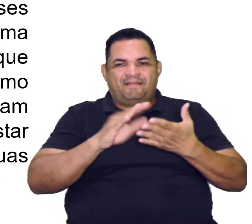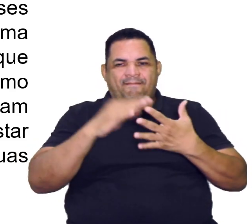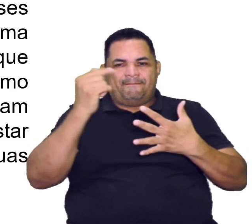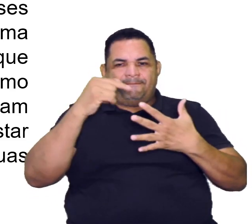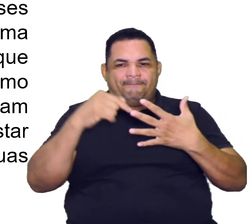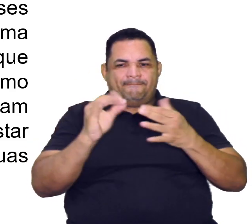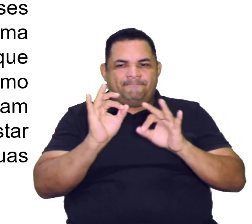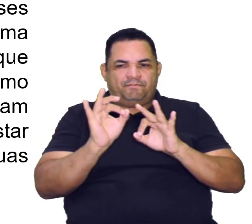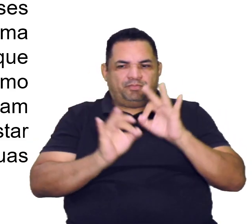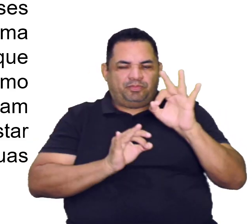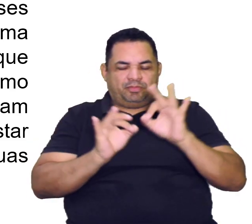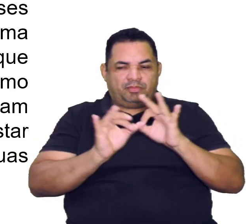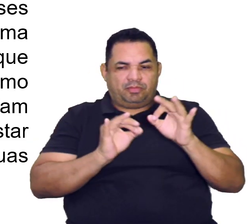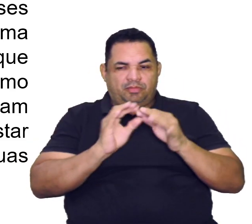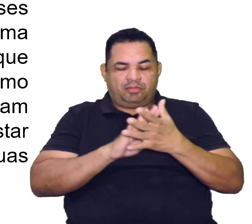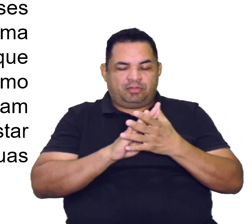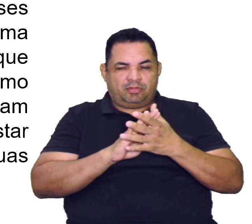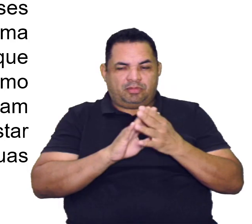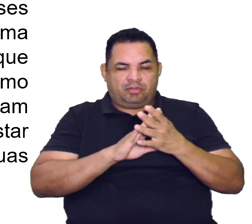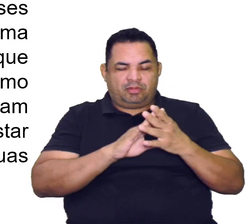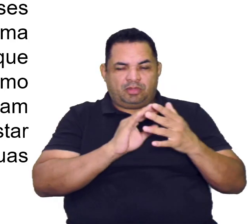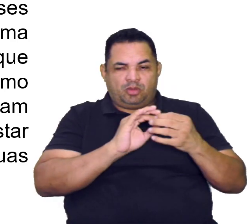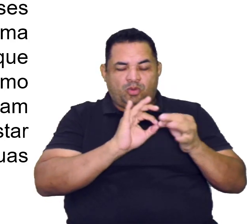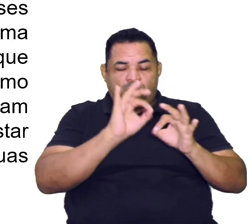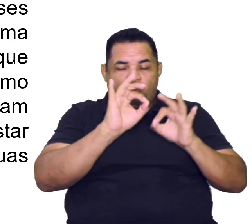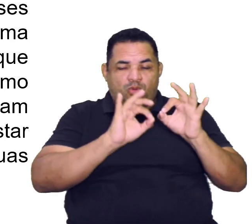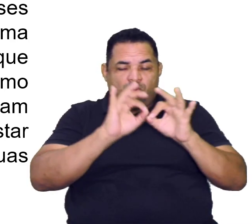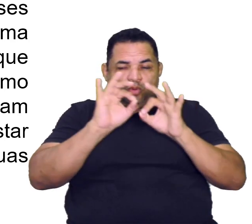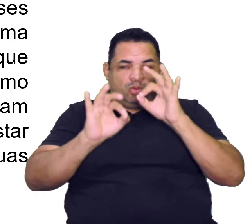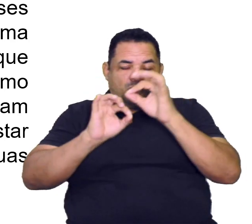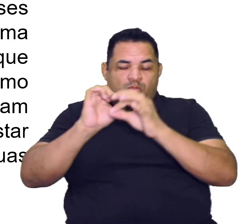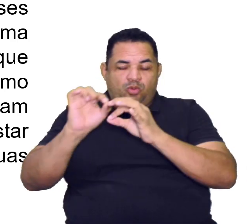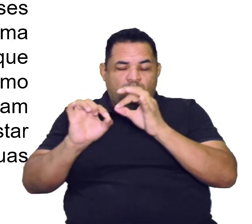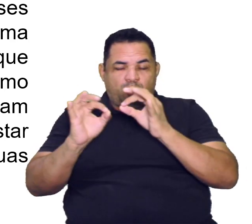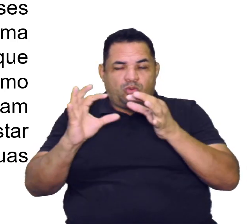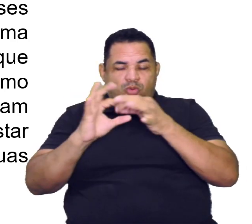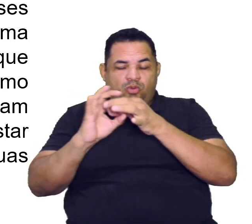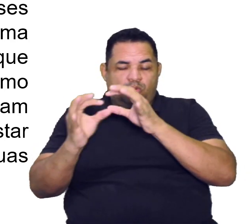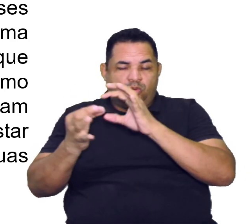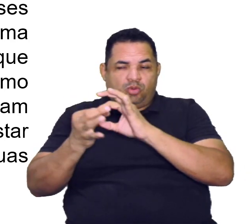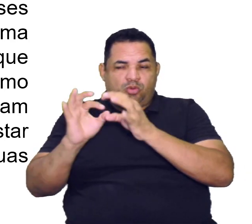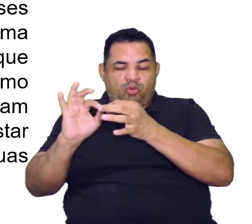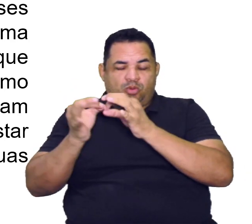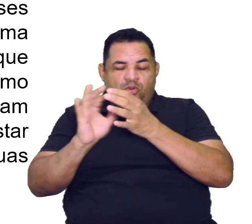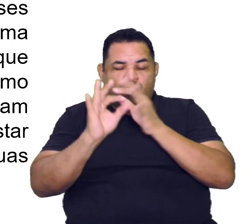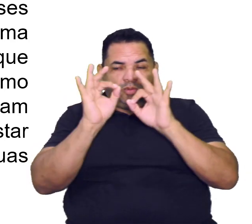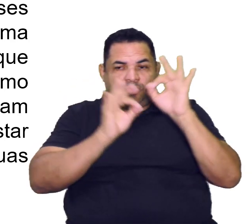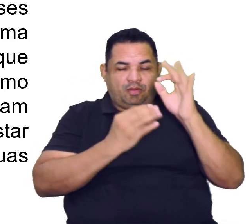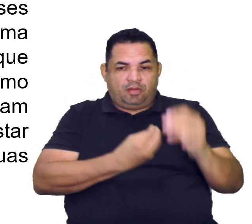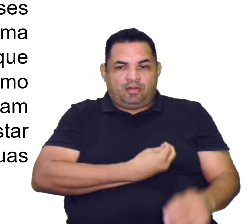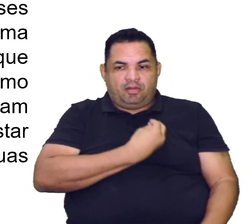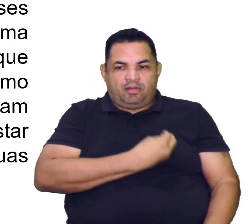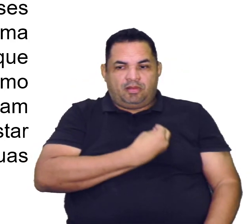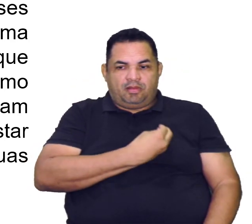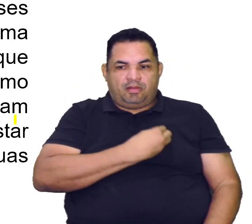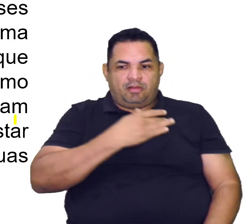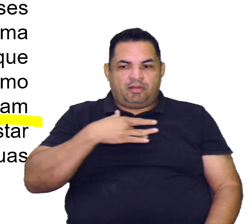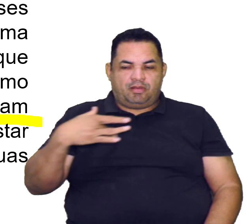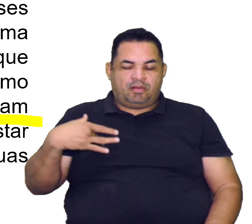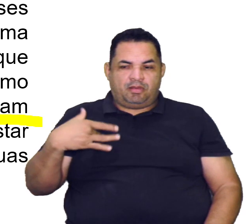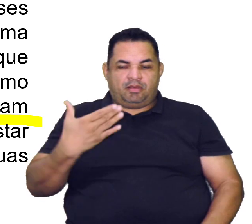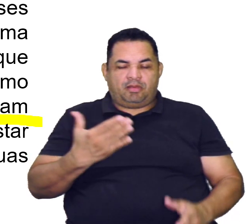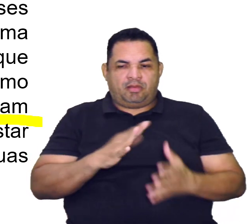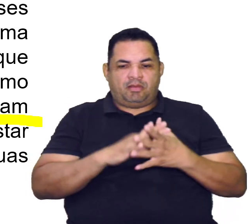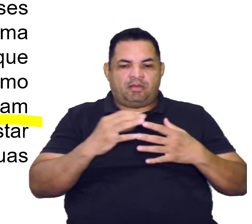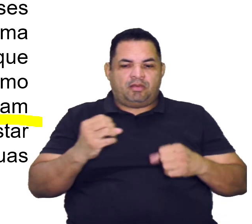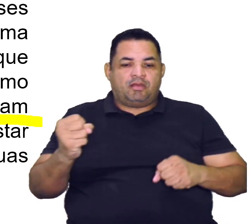elementos, eles formam uma rede de influências que moldam a maneira como nós vivenciamos aí a nossa saúde, o nosso